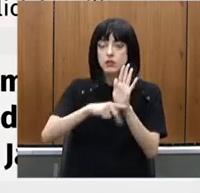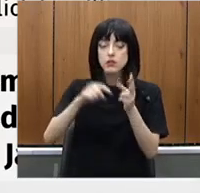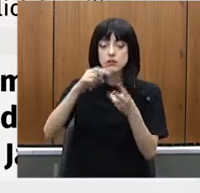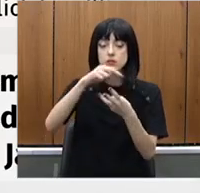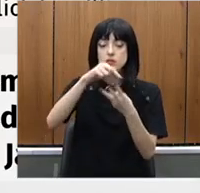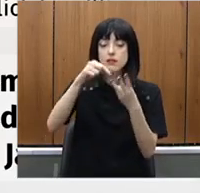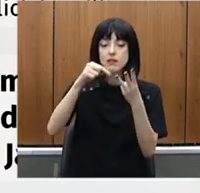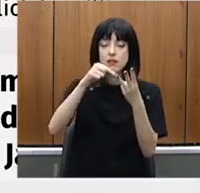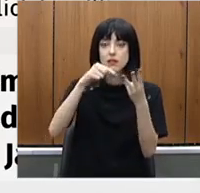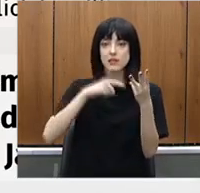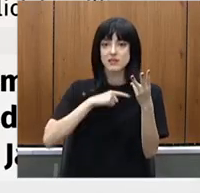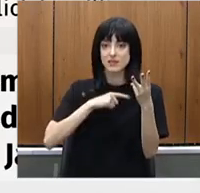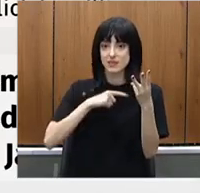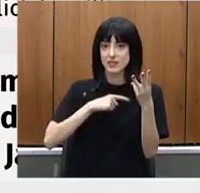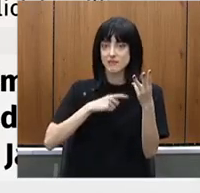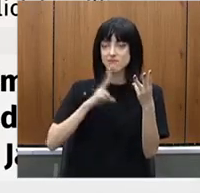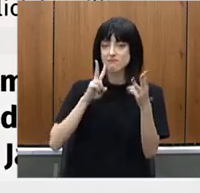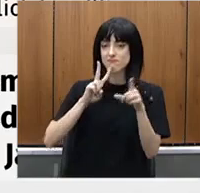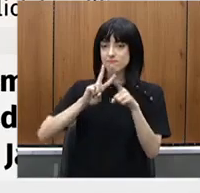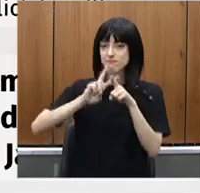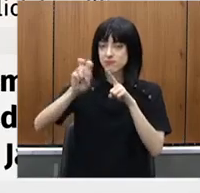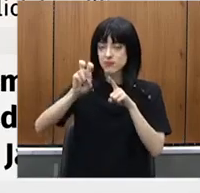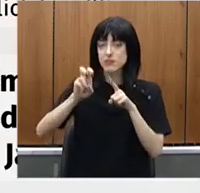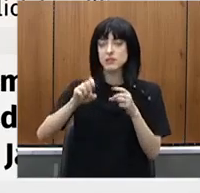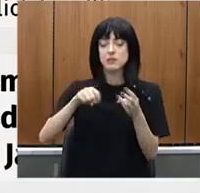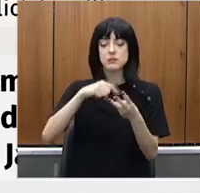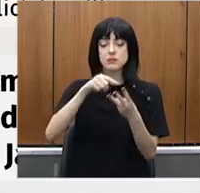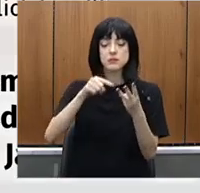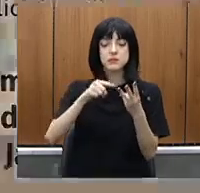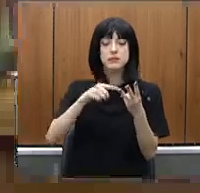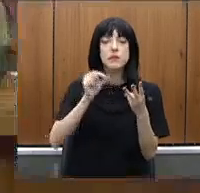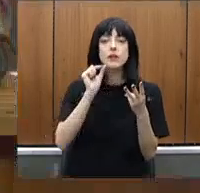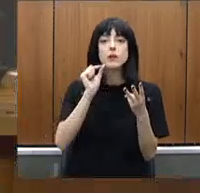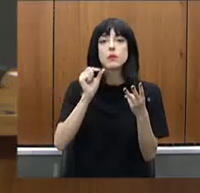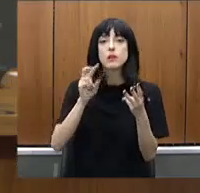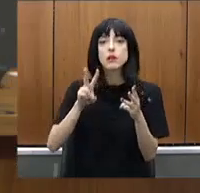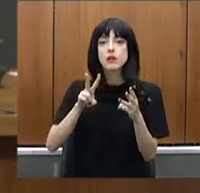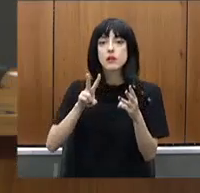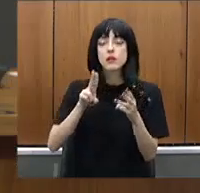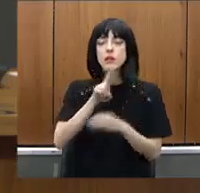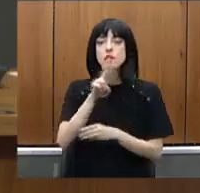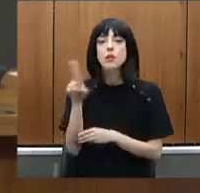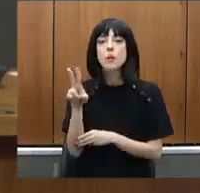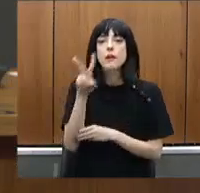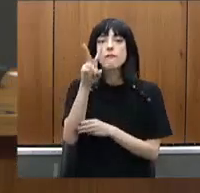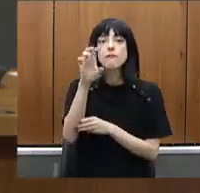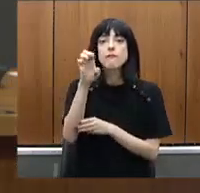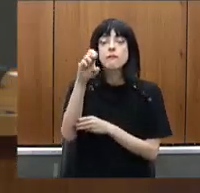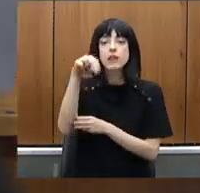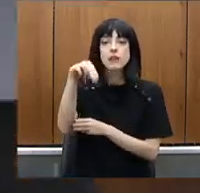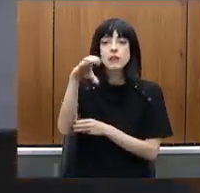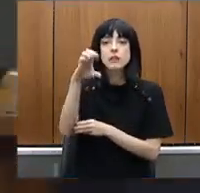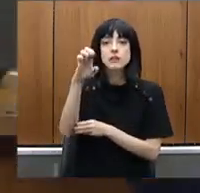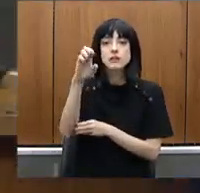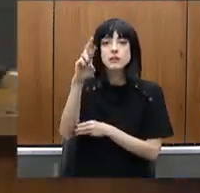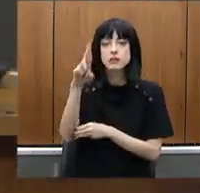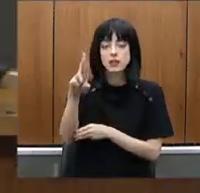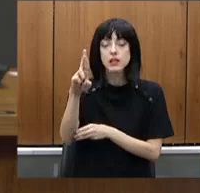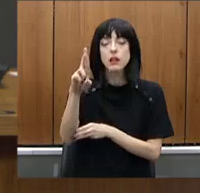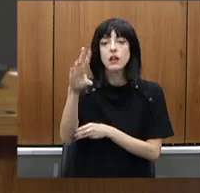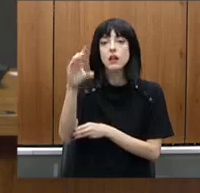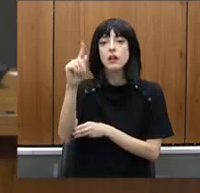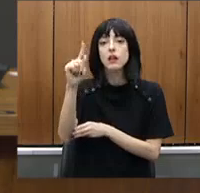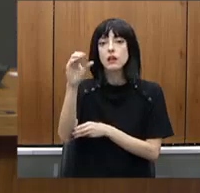também vencer Goiânia em Belo Horizonte um projeto também de uma base comunitária de proximidade assim um projeto muito